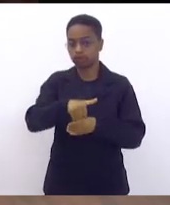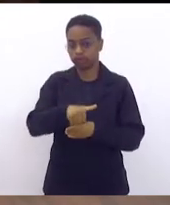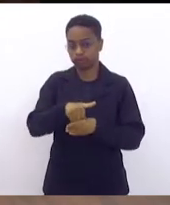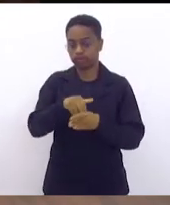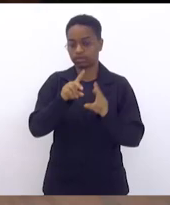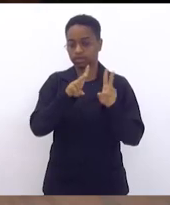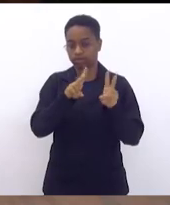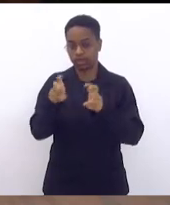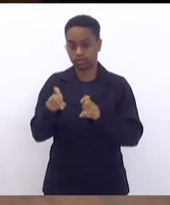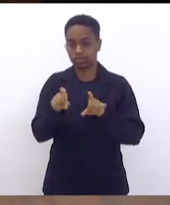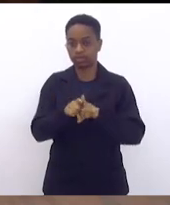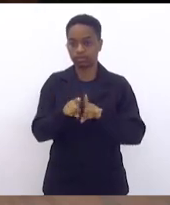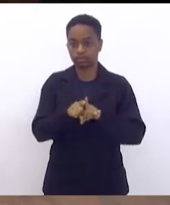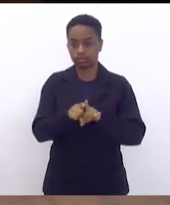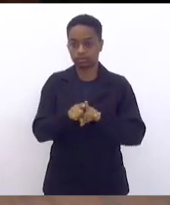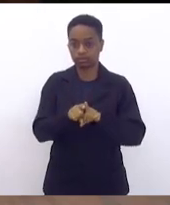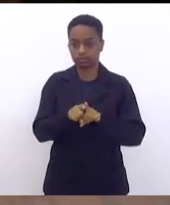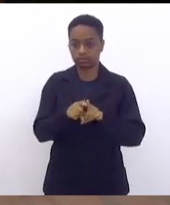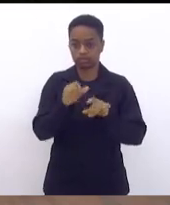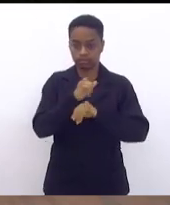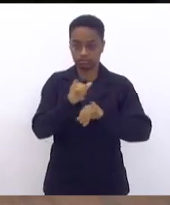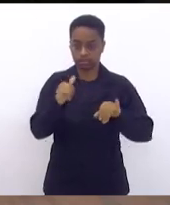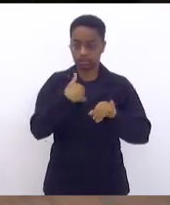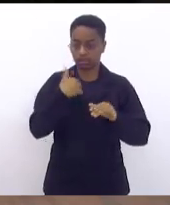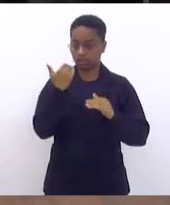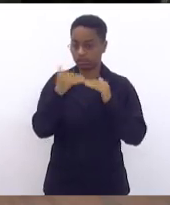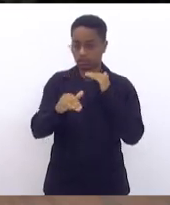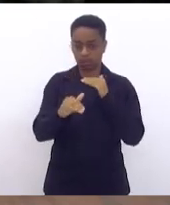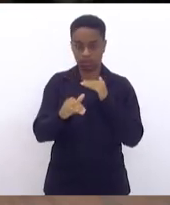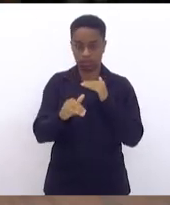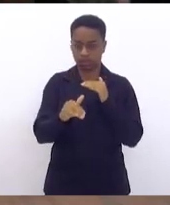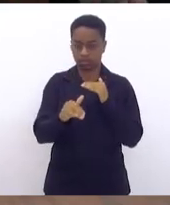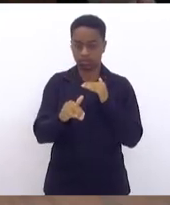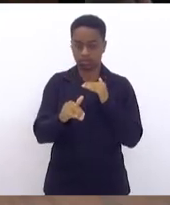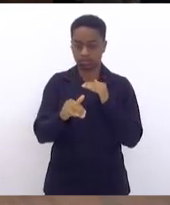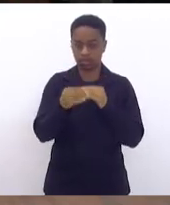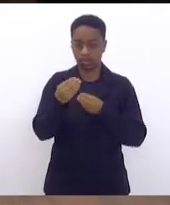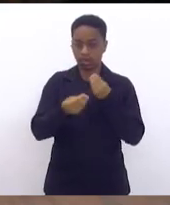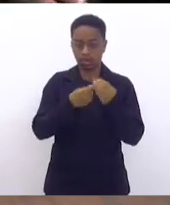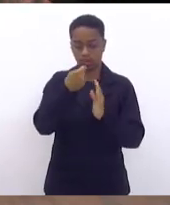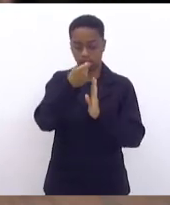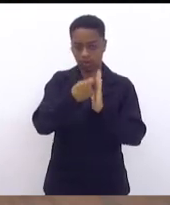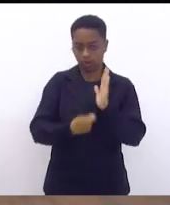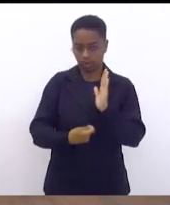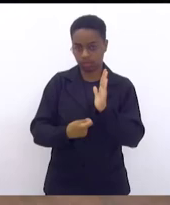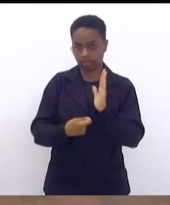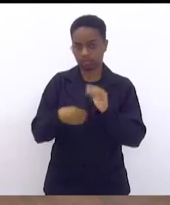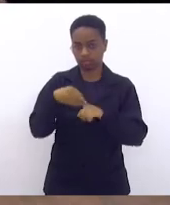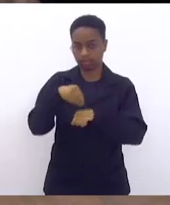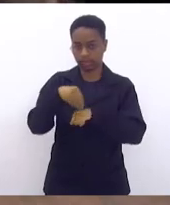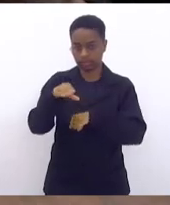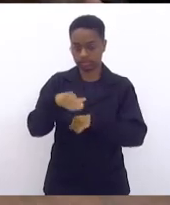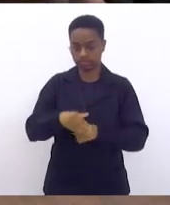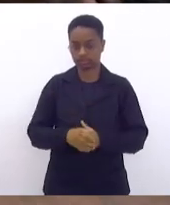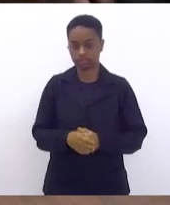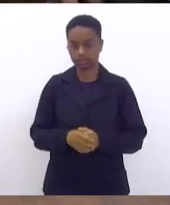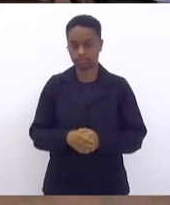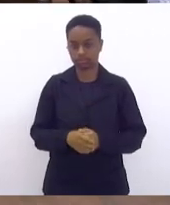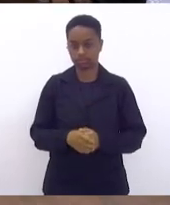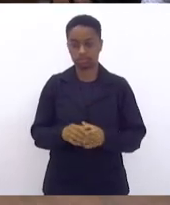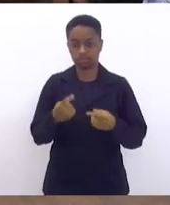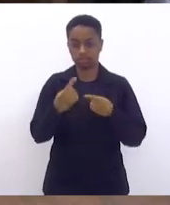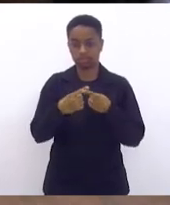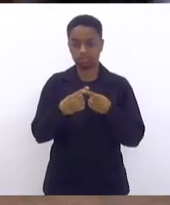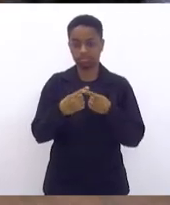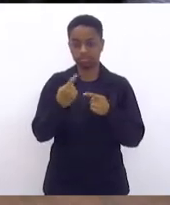Dizer que eu não concordo com a forma que foi escrito a mensagem. Não faz sentido